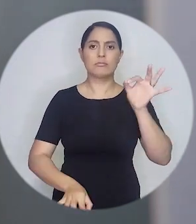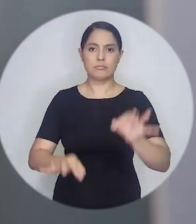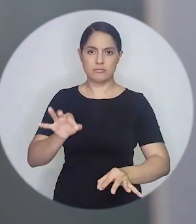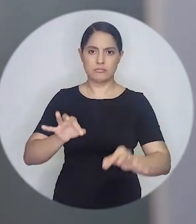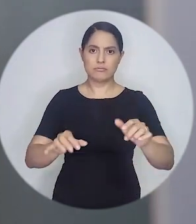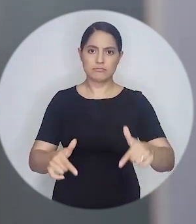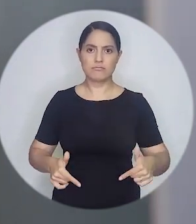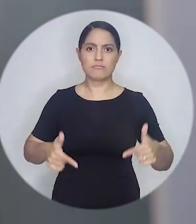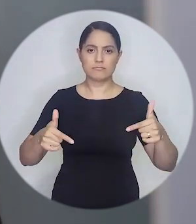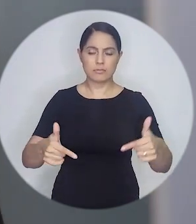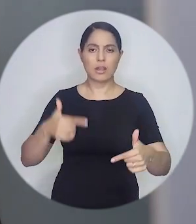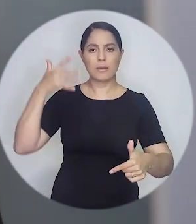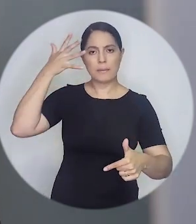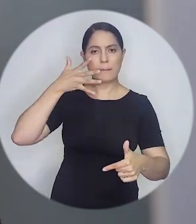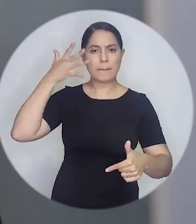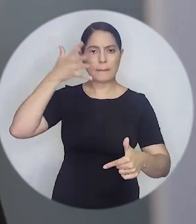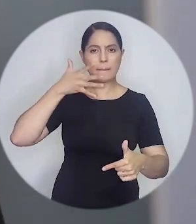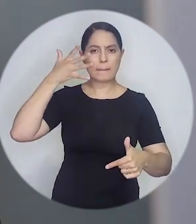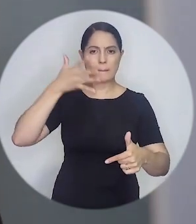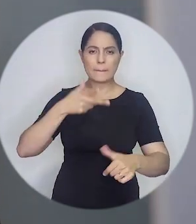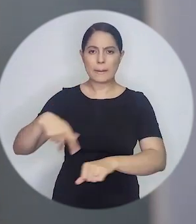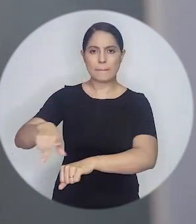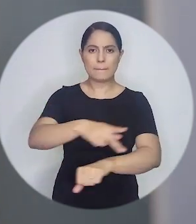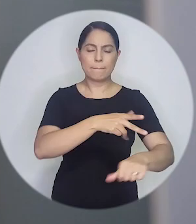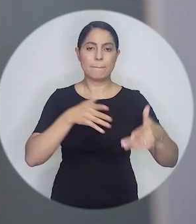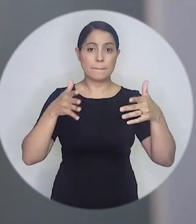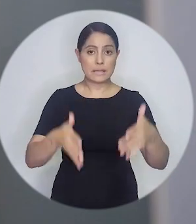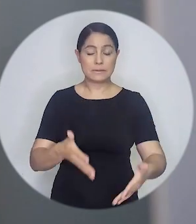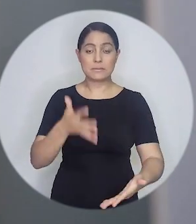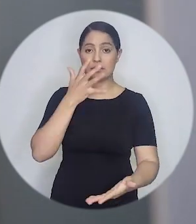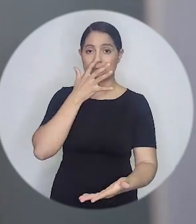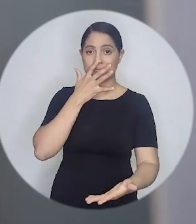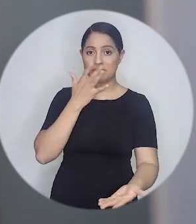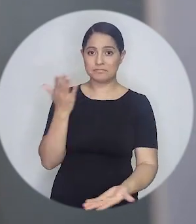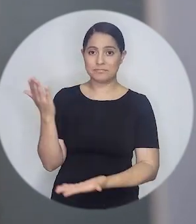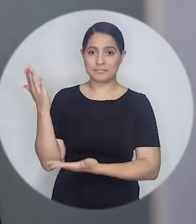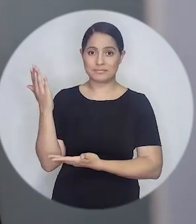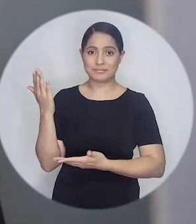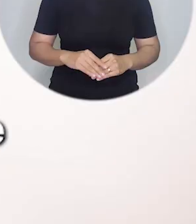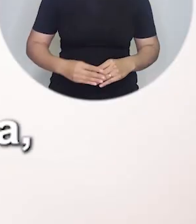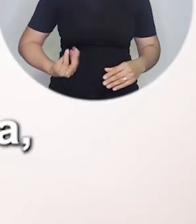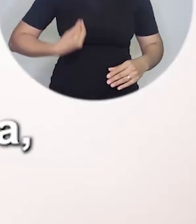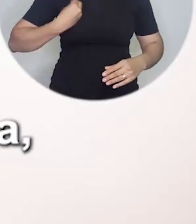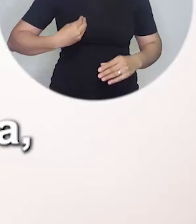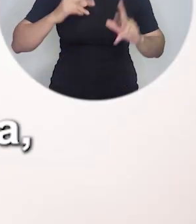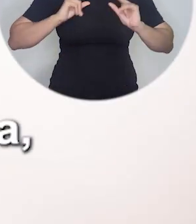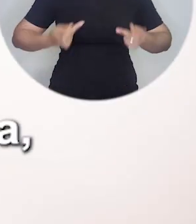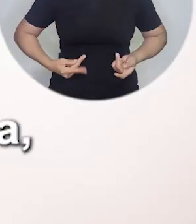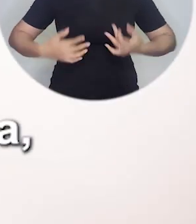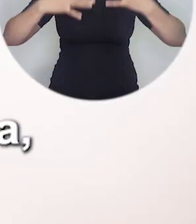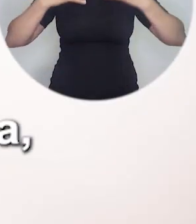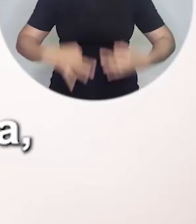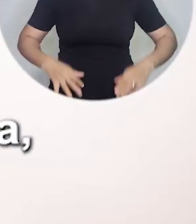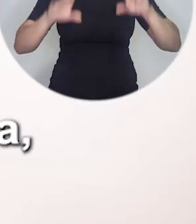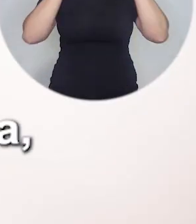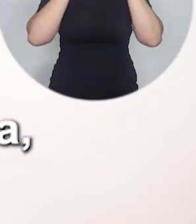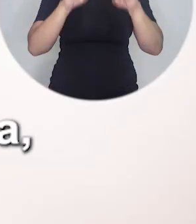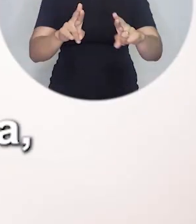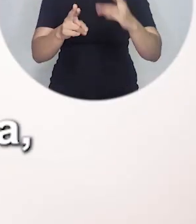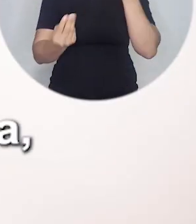compôs o debate que contou com a participação de representantes de vários países. Acompanhe. Respect for human